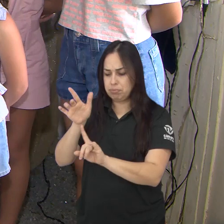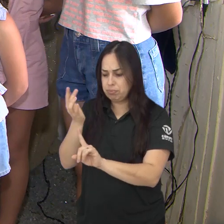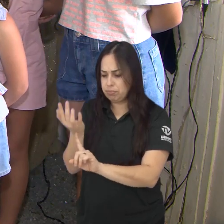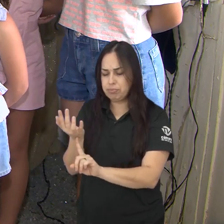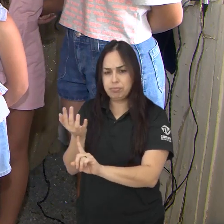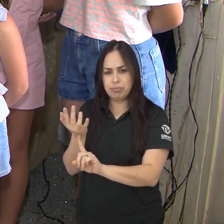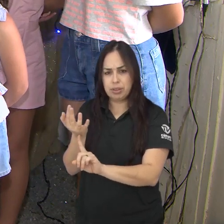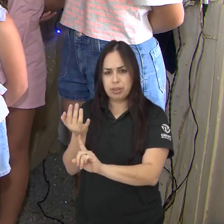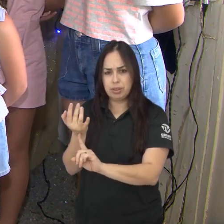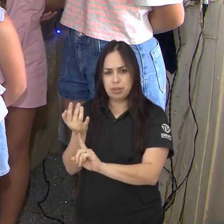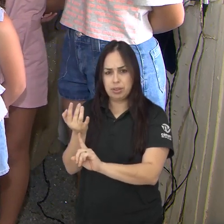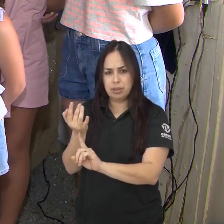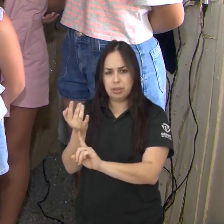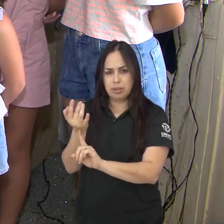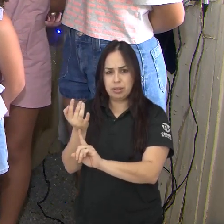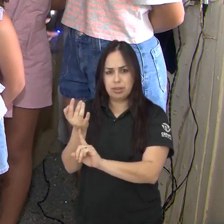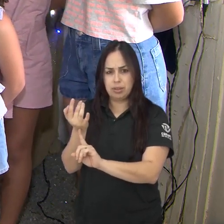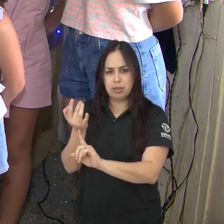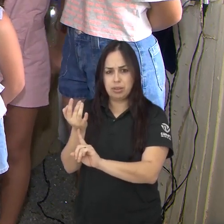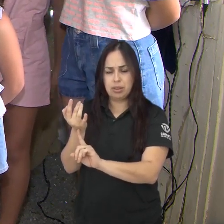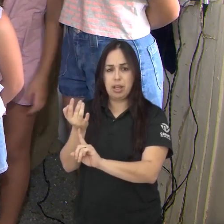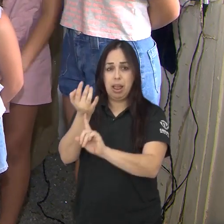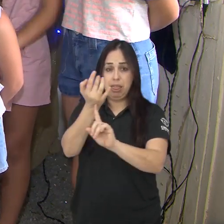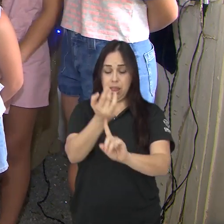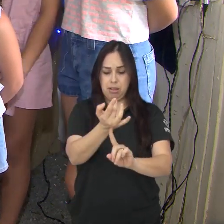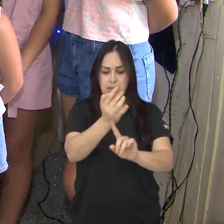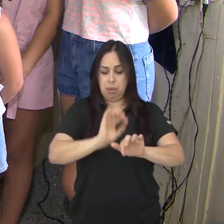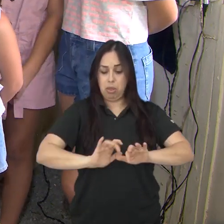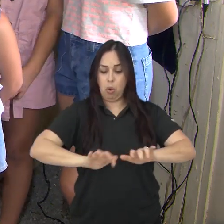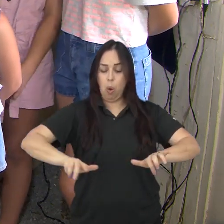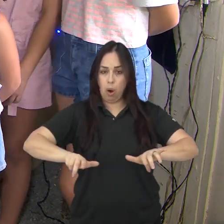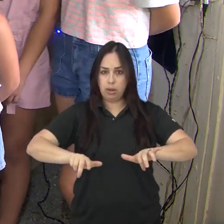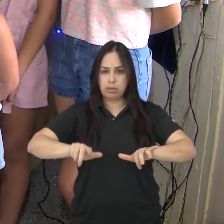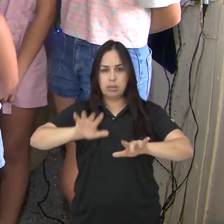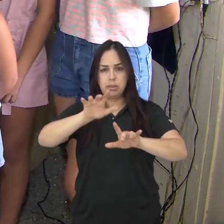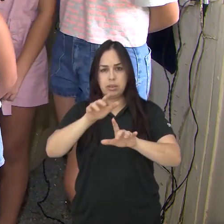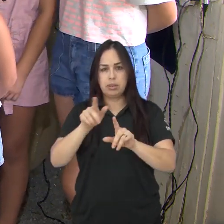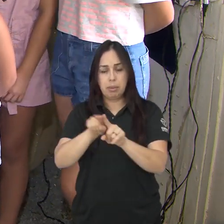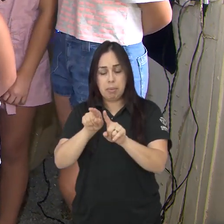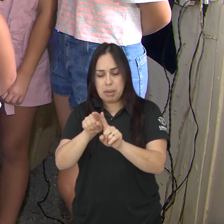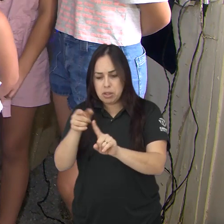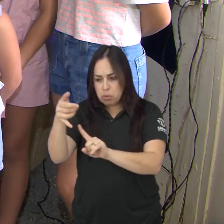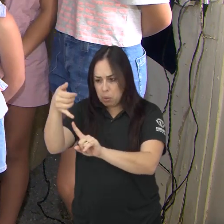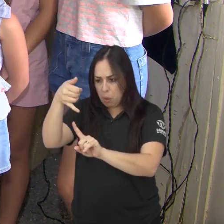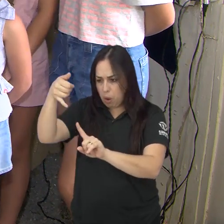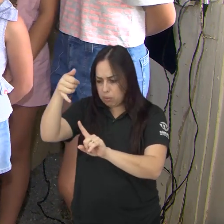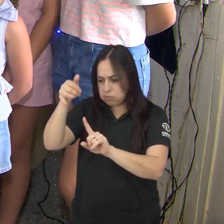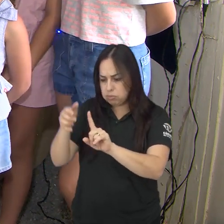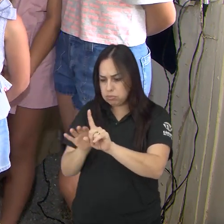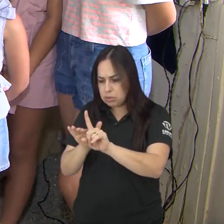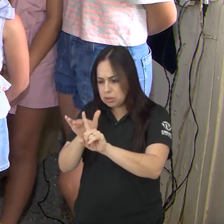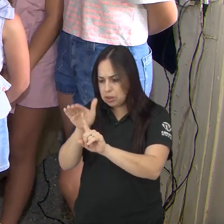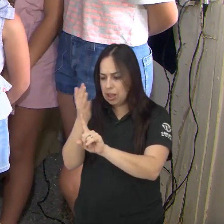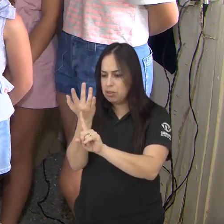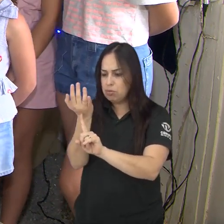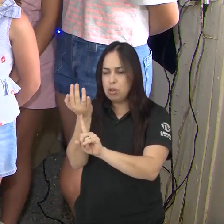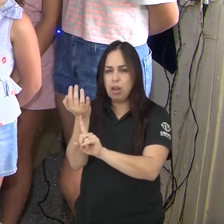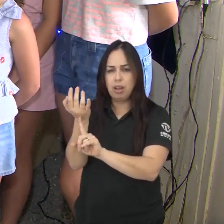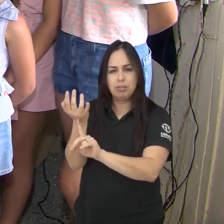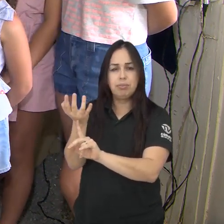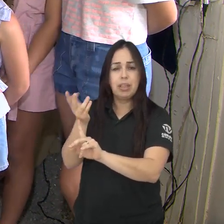cima do óleo. Então tinha uma jarrinha assim, que enchia de óleo, e ali ficava aquele pavio